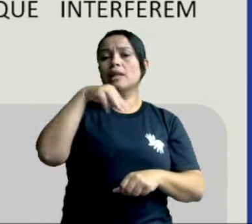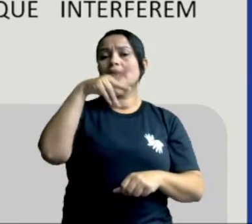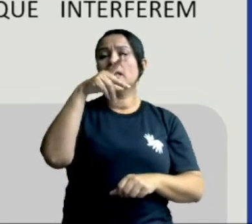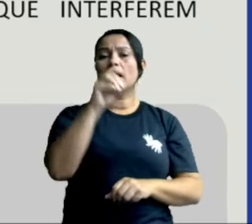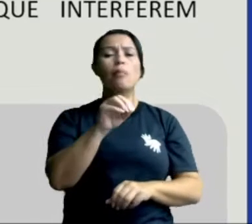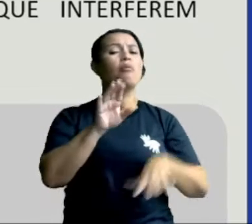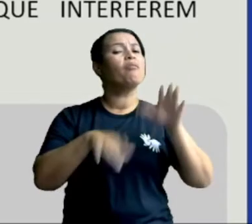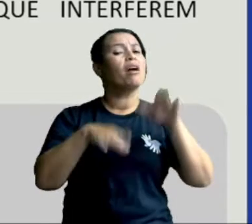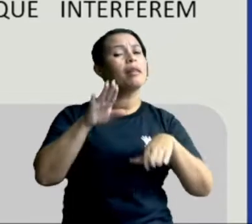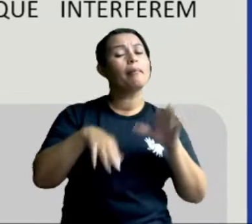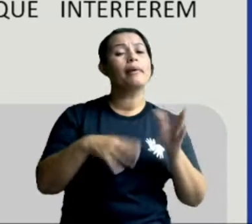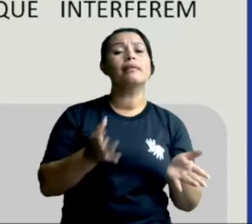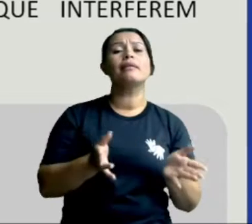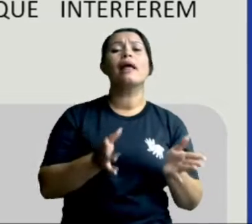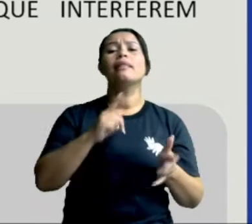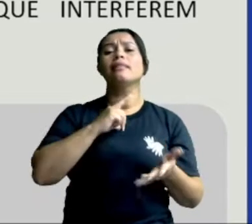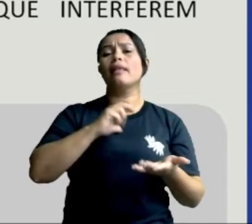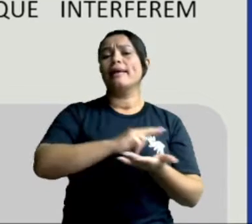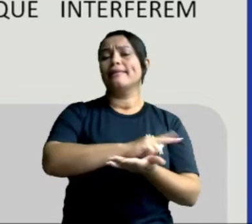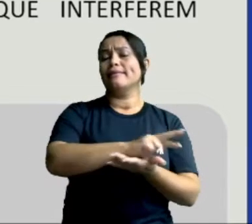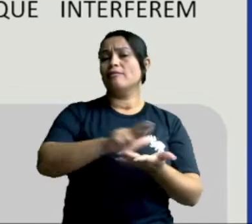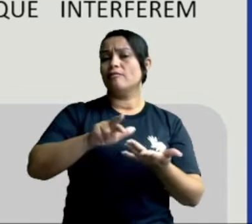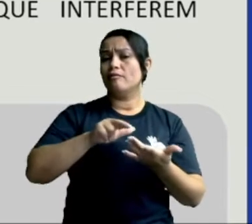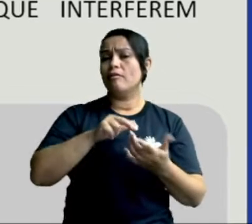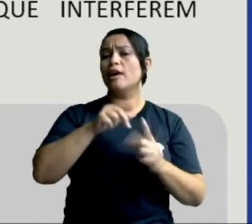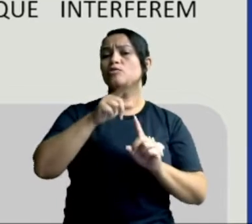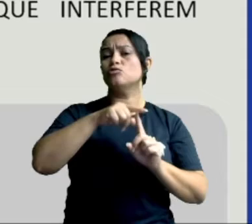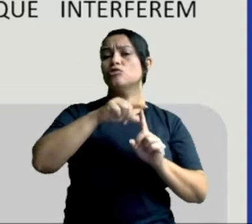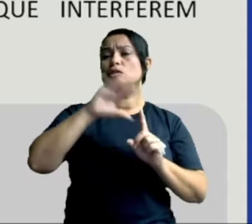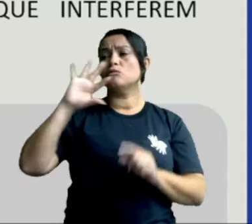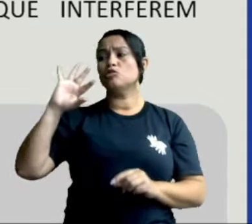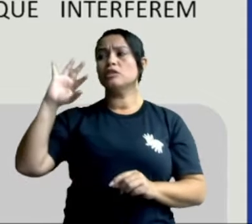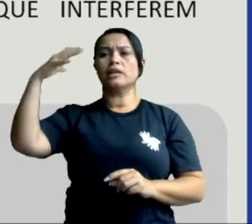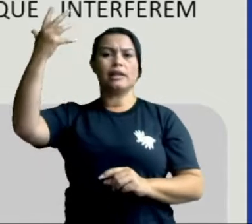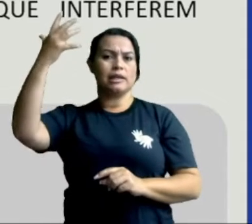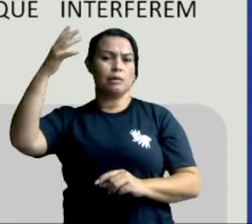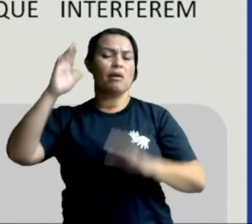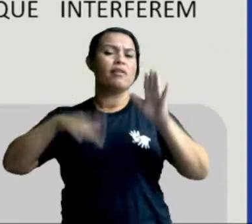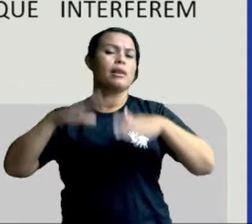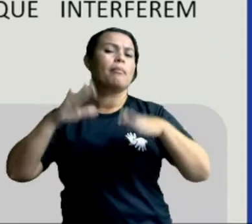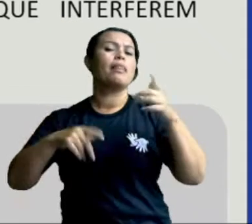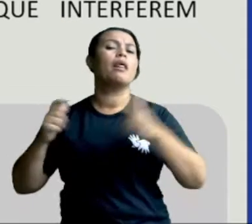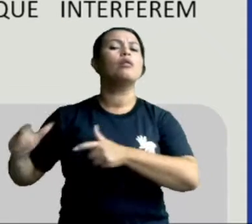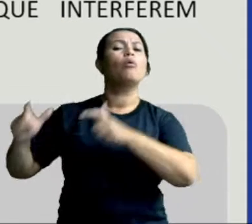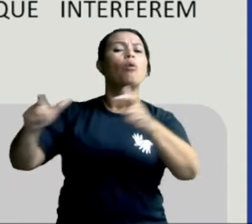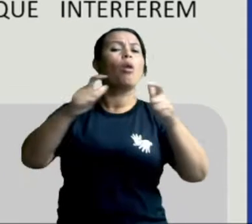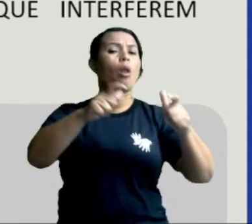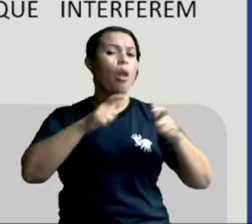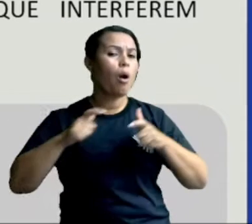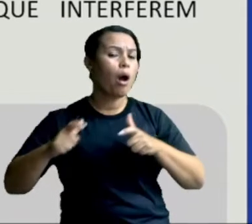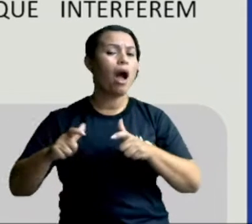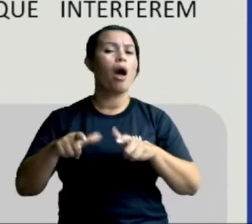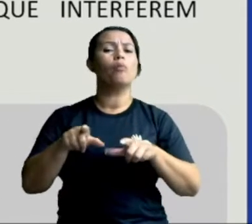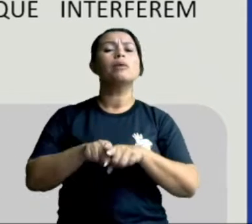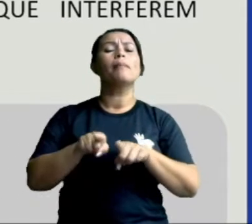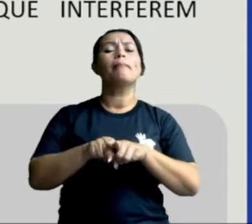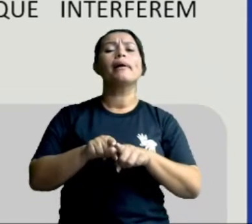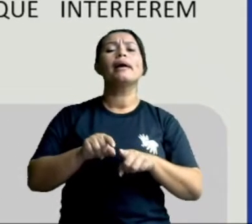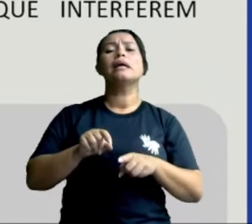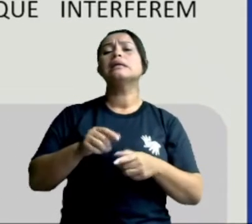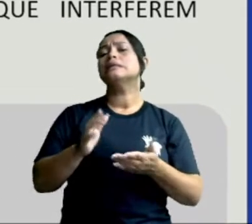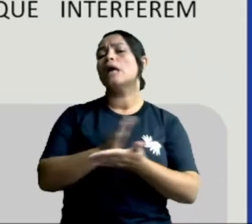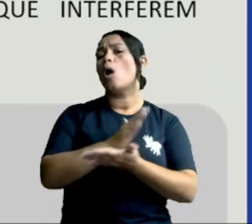instável eu ia deixar vários tipos de clima e eles vão dependendo da localização geográfica dos lugares